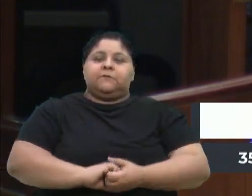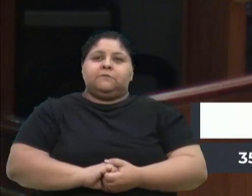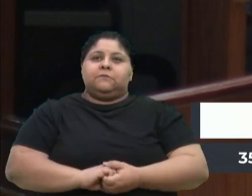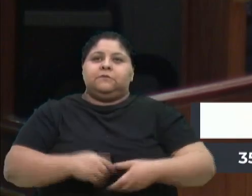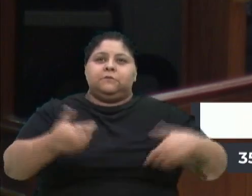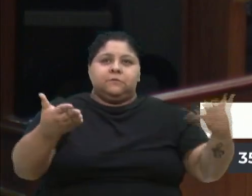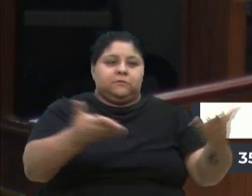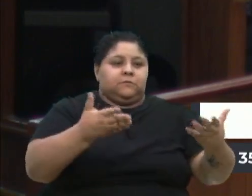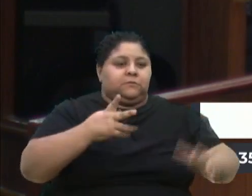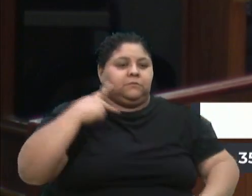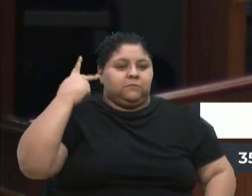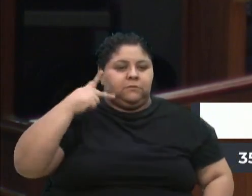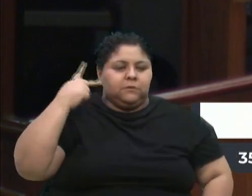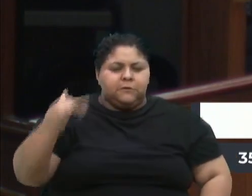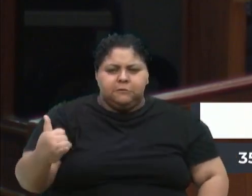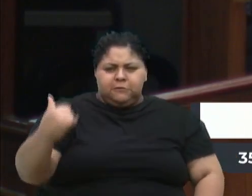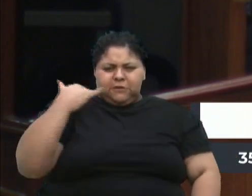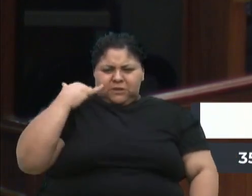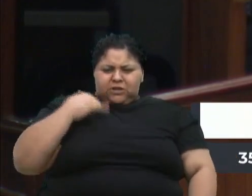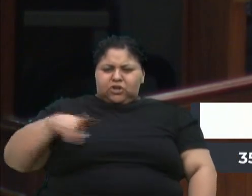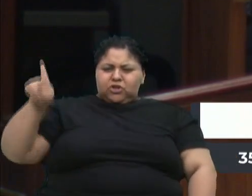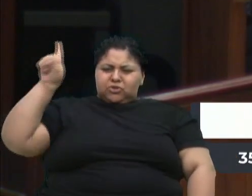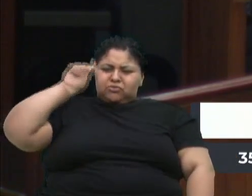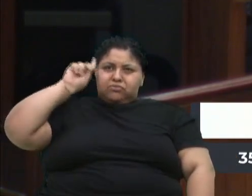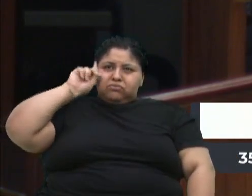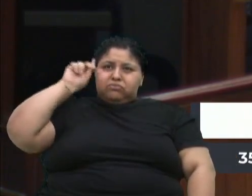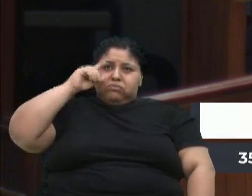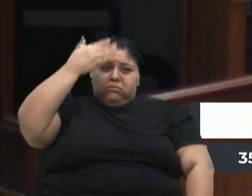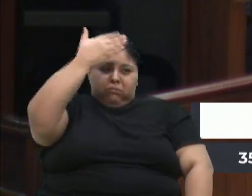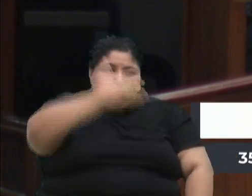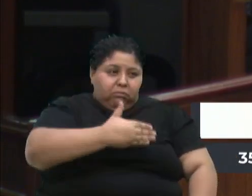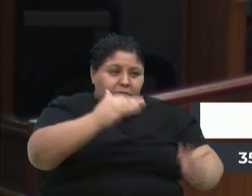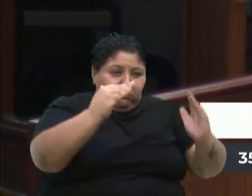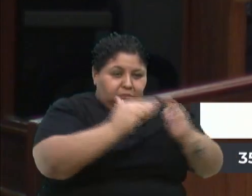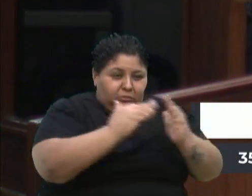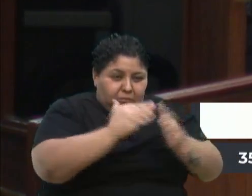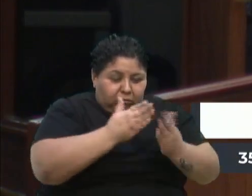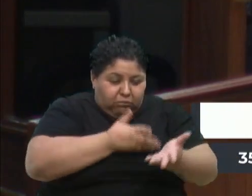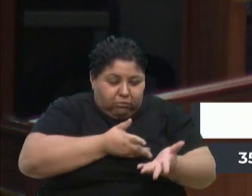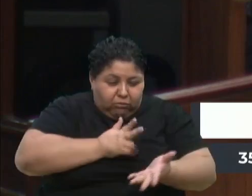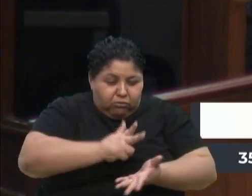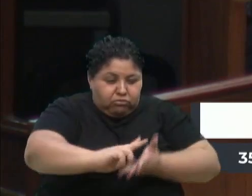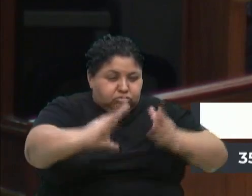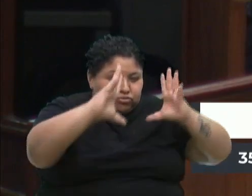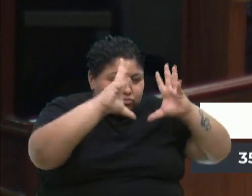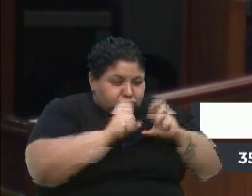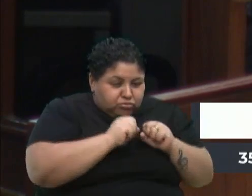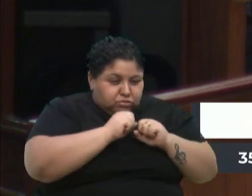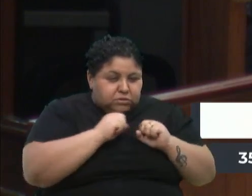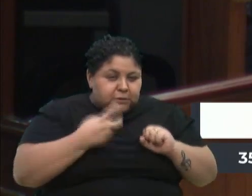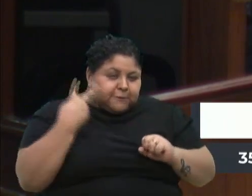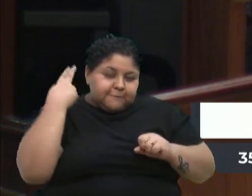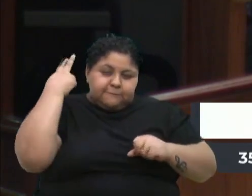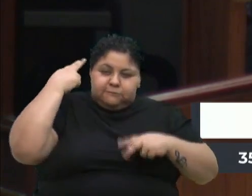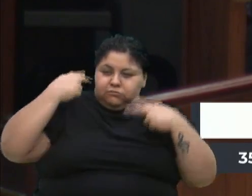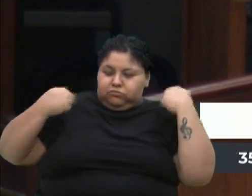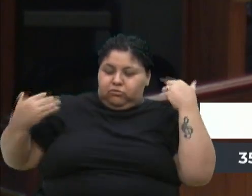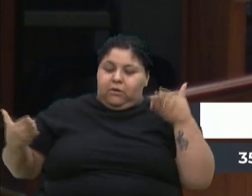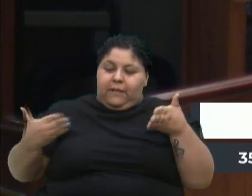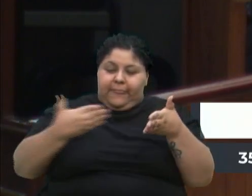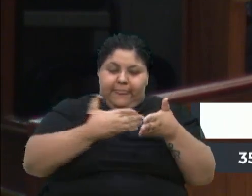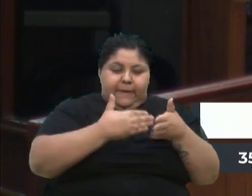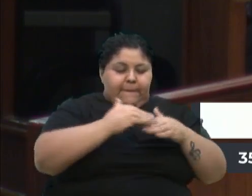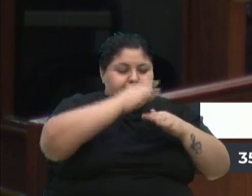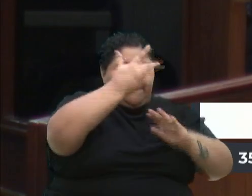Agora o vereador recebeu ligação todo dia, na frente da minha casa, continua escuro. Eu corto o cabelo até mais tarde aqui no